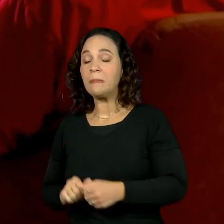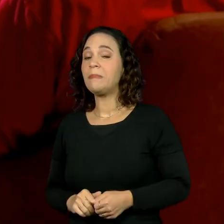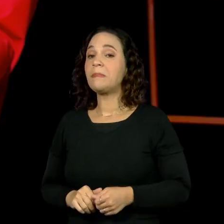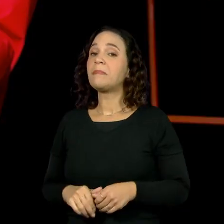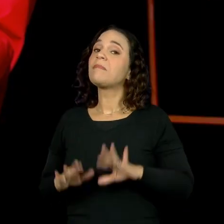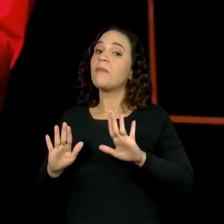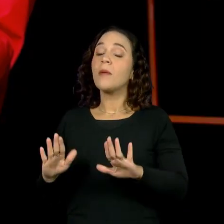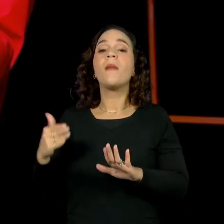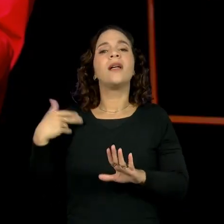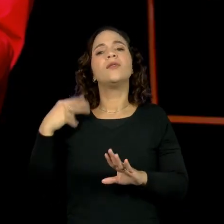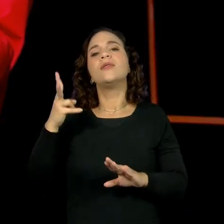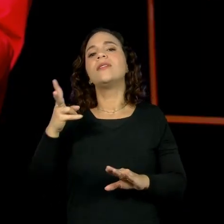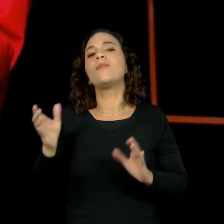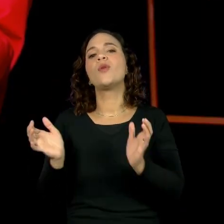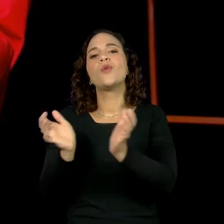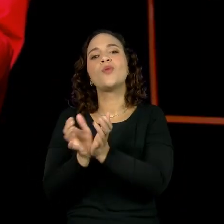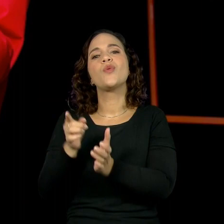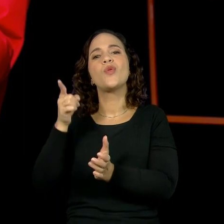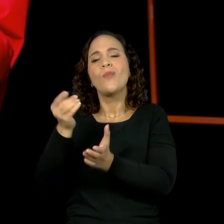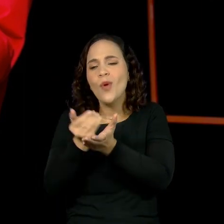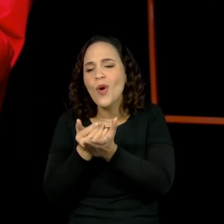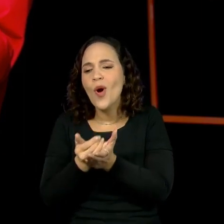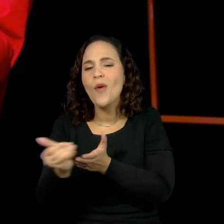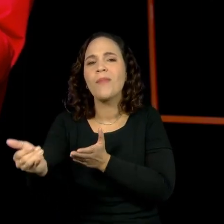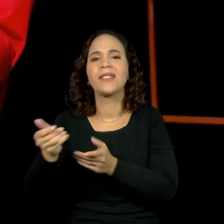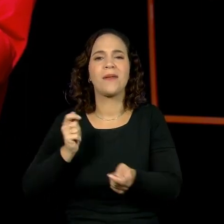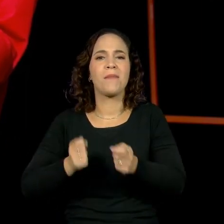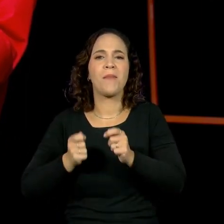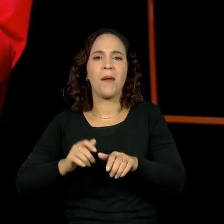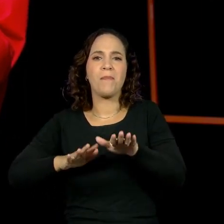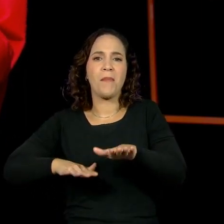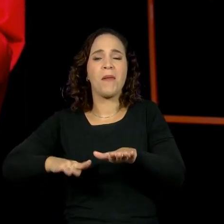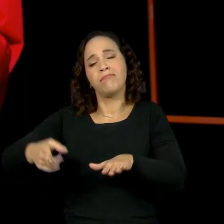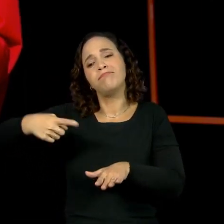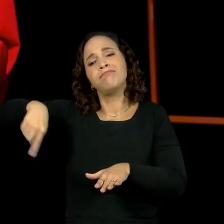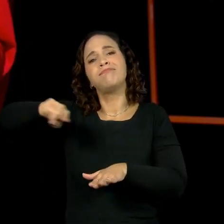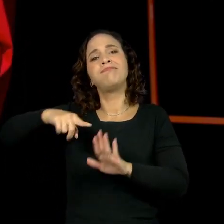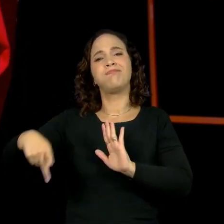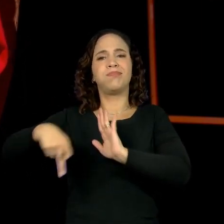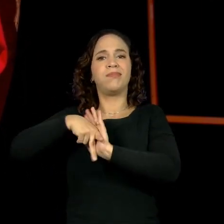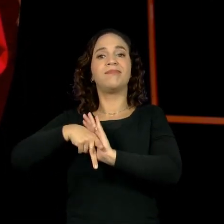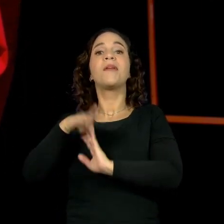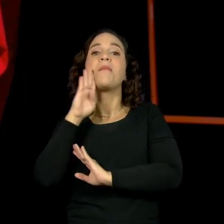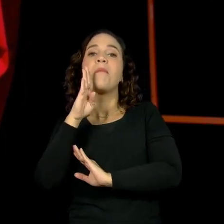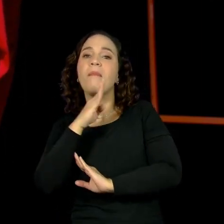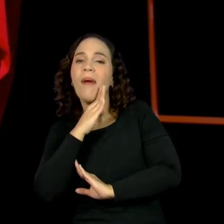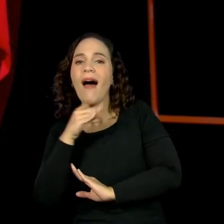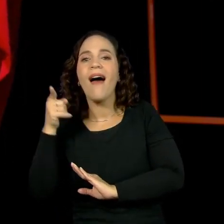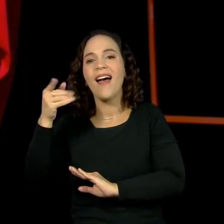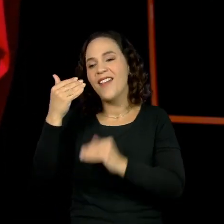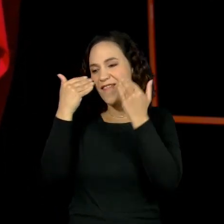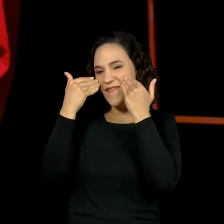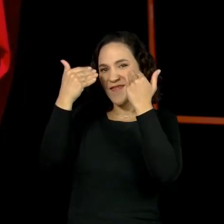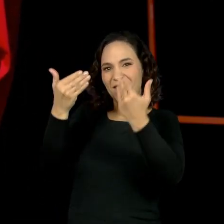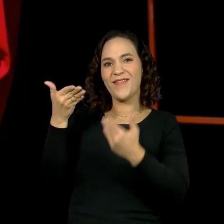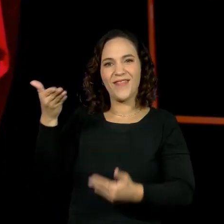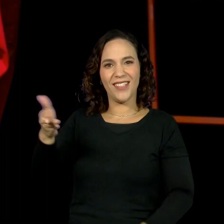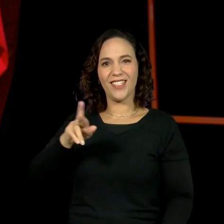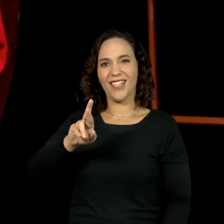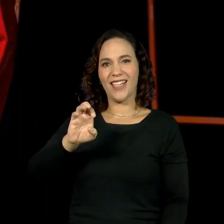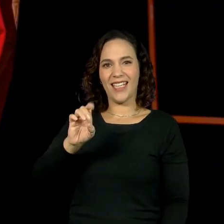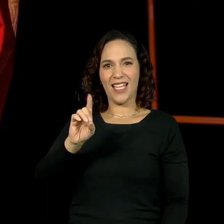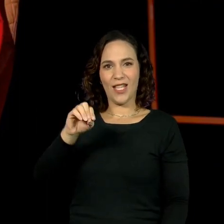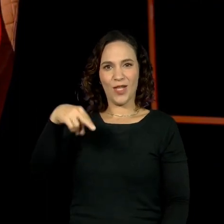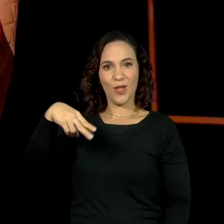eu frequentei sempre a Banda Redonda desde o início, que era a nossa banda. O Bar Redondo, que ficava bem em frente ao